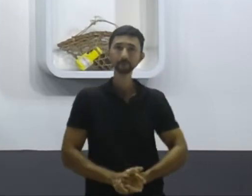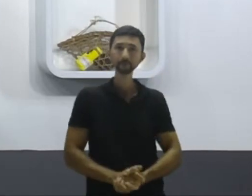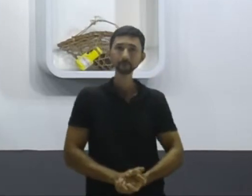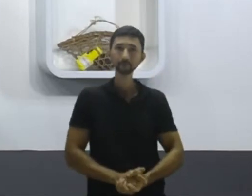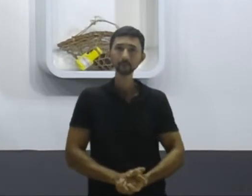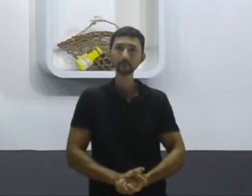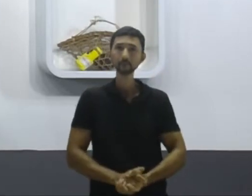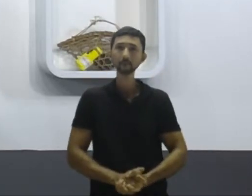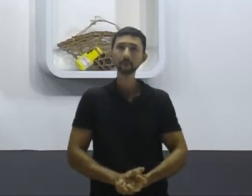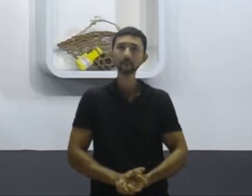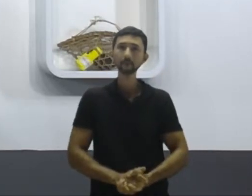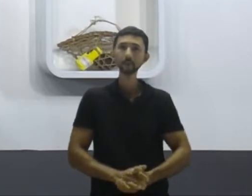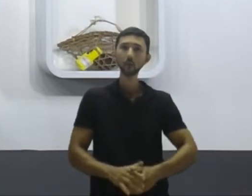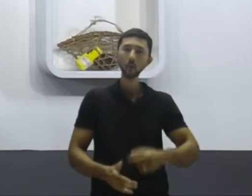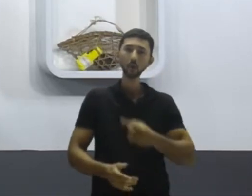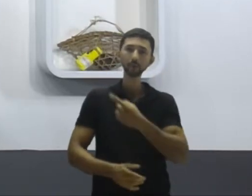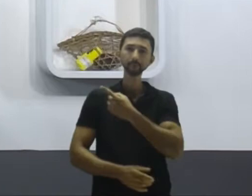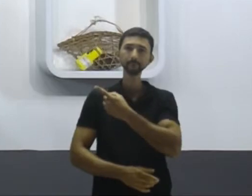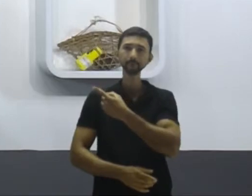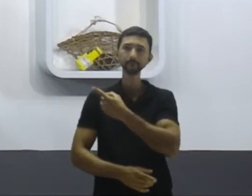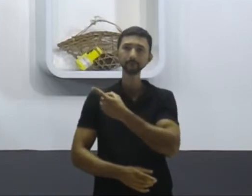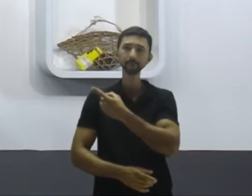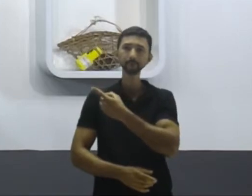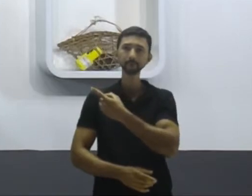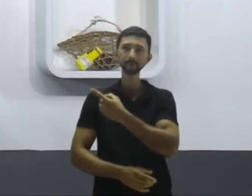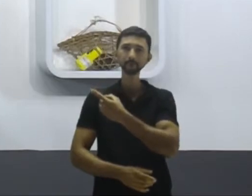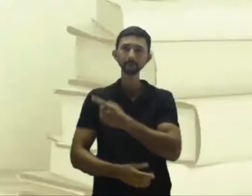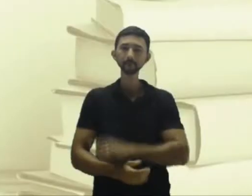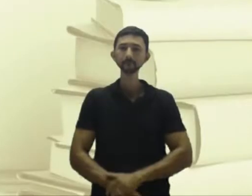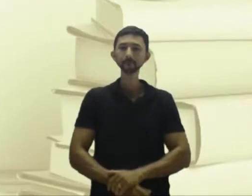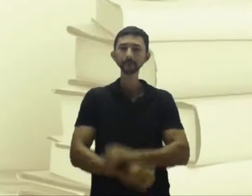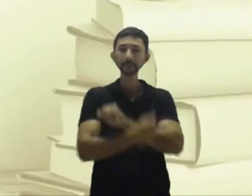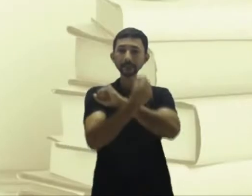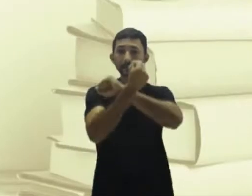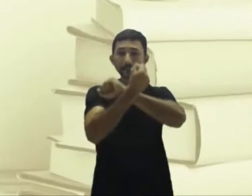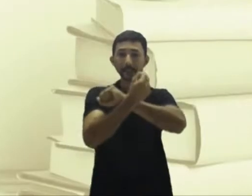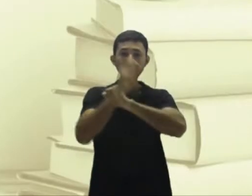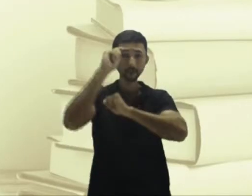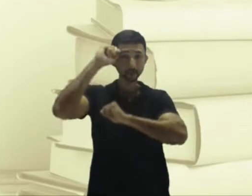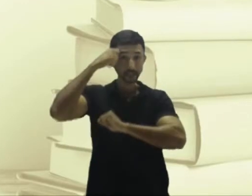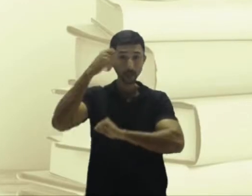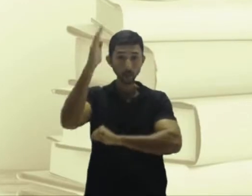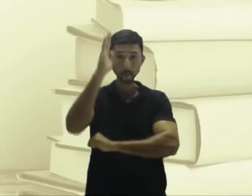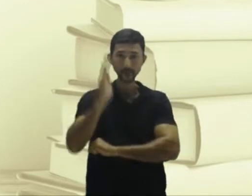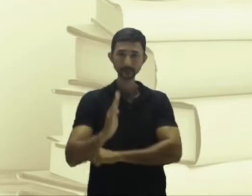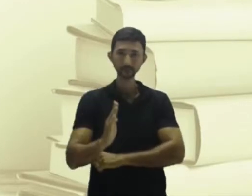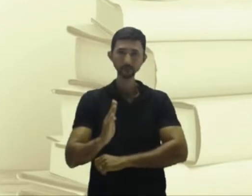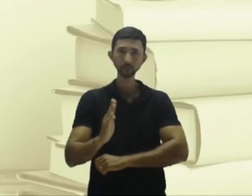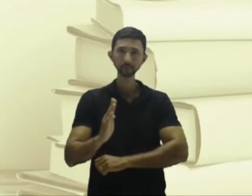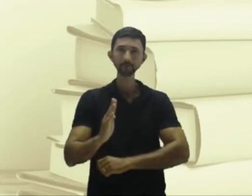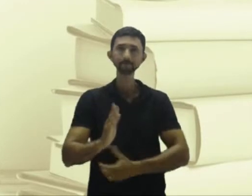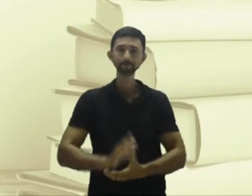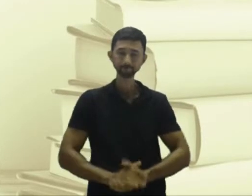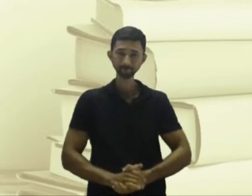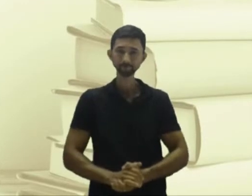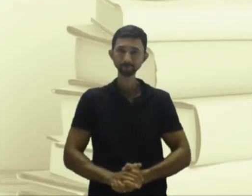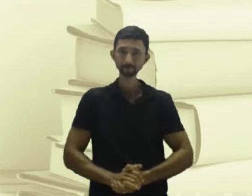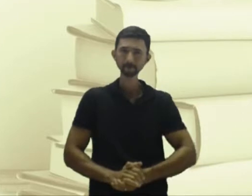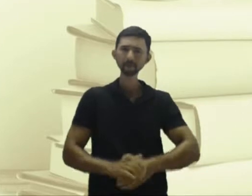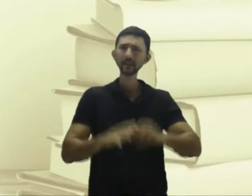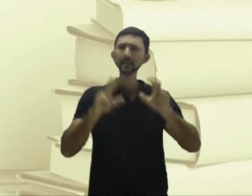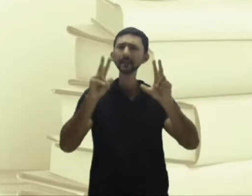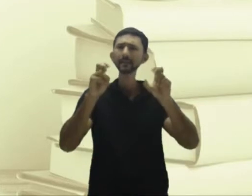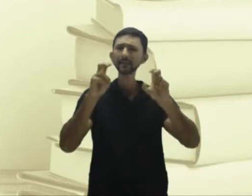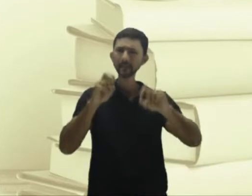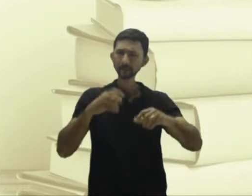no slide vocês vão verificar, é escravidão do negro no Brasil. Tá? É um tema